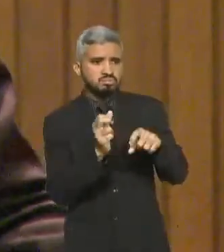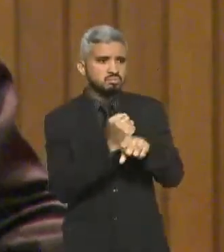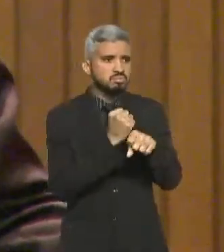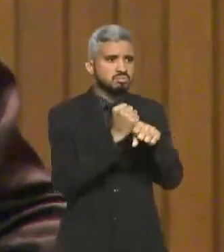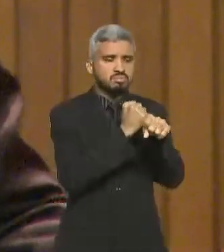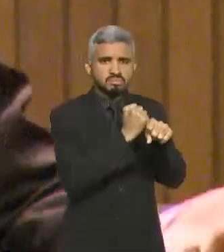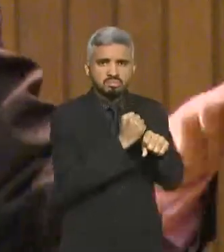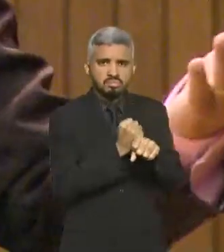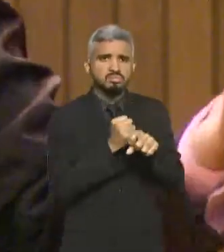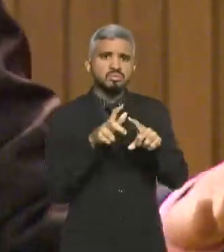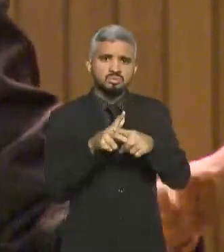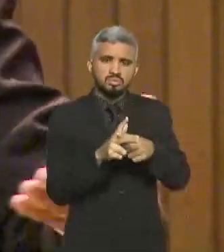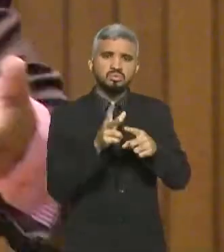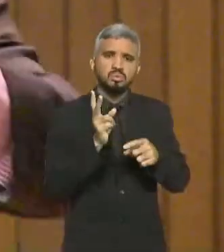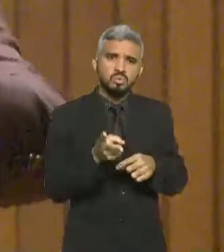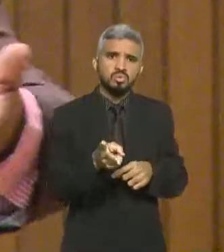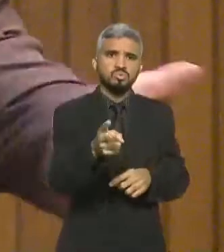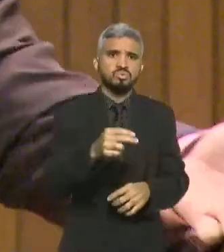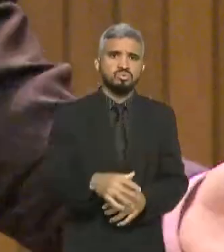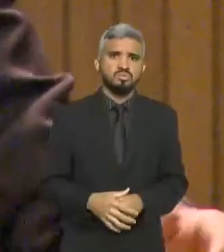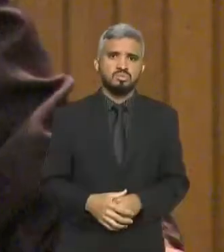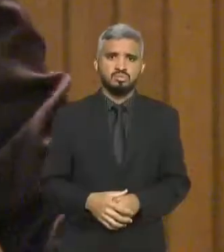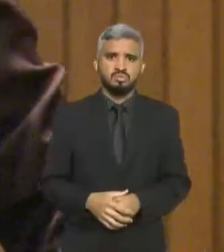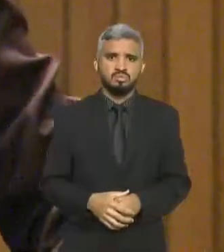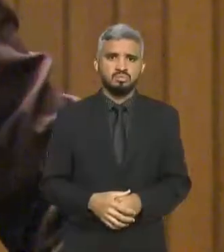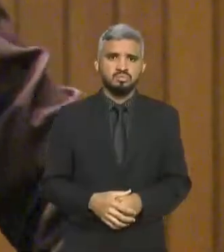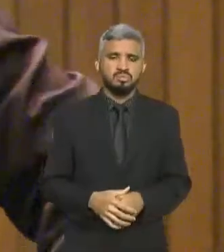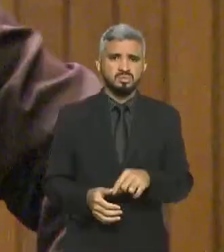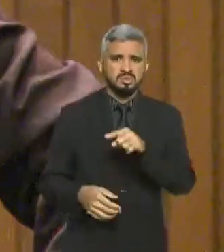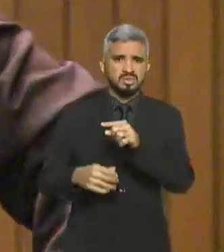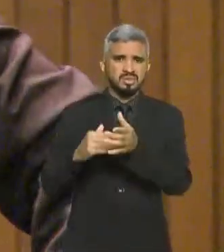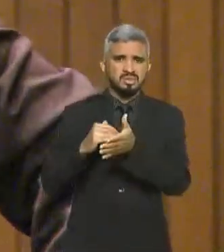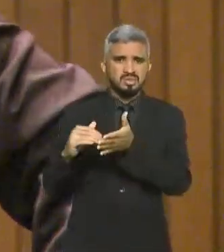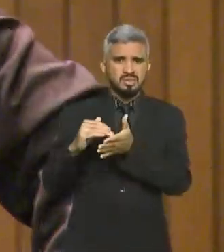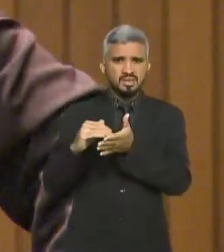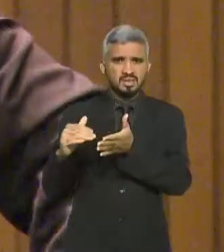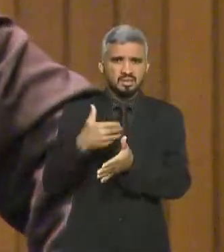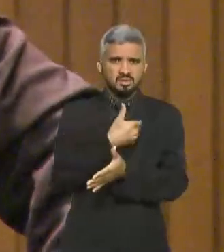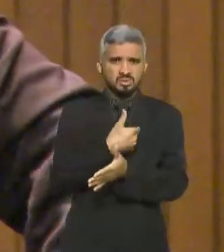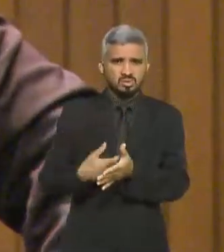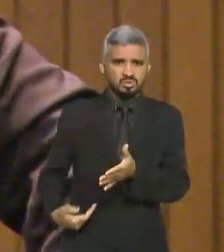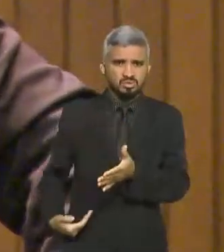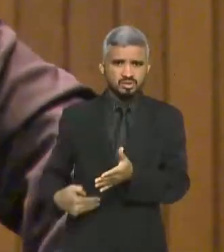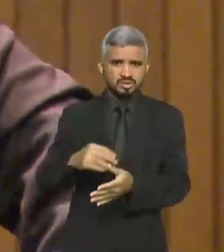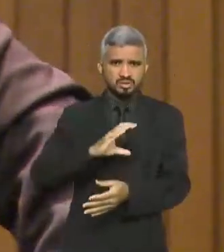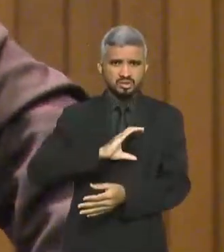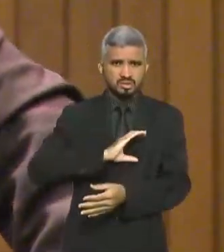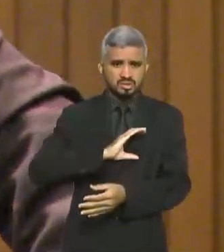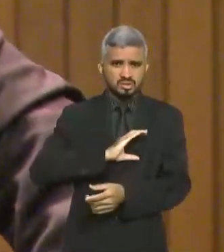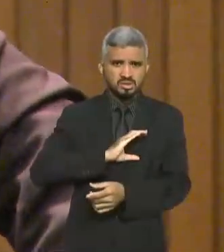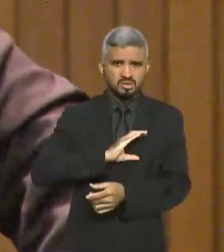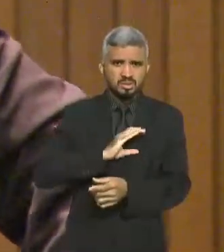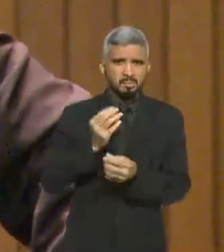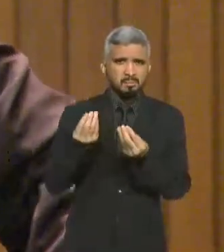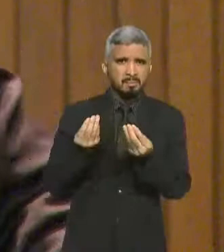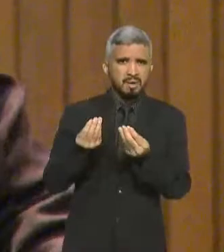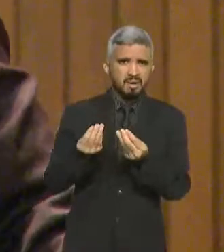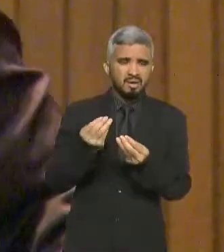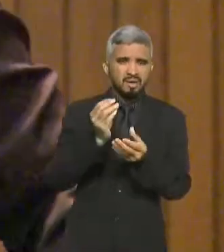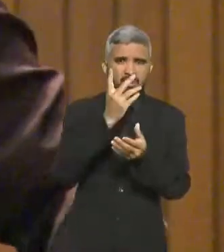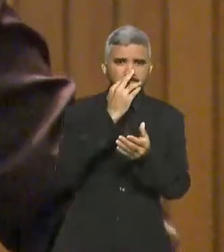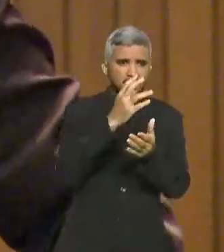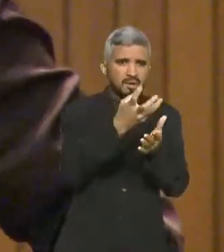quê? Afinal de contas, o que faz a Secretaria de Governo no município de Caxias, a não ser servir de cabide de